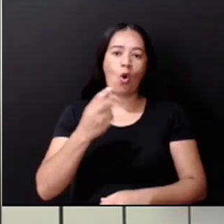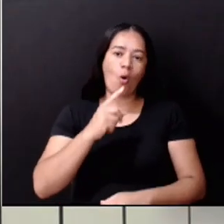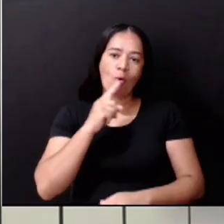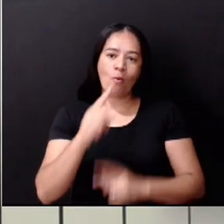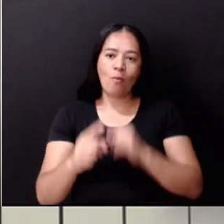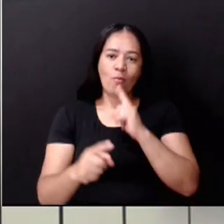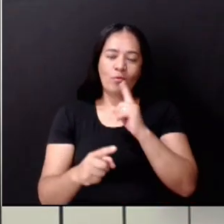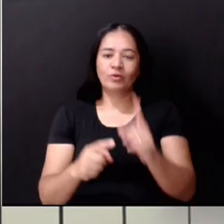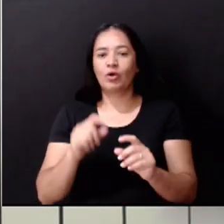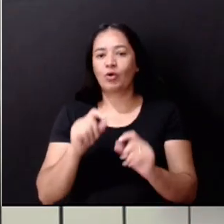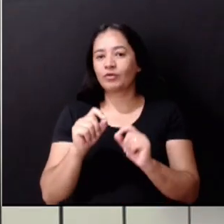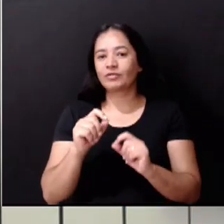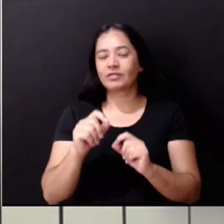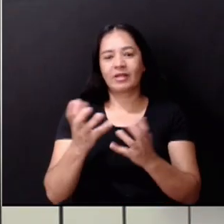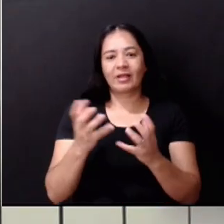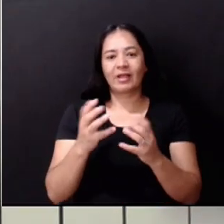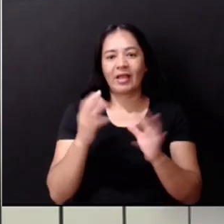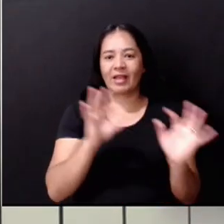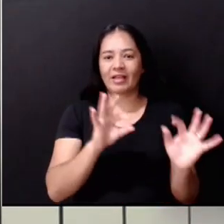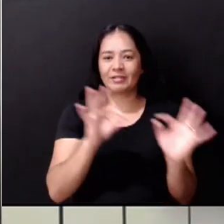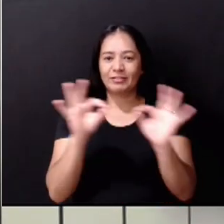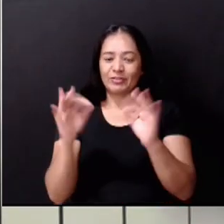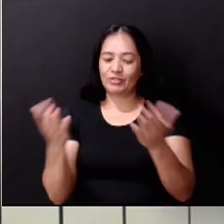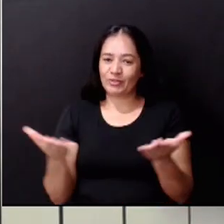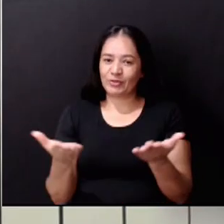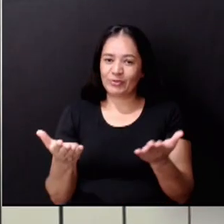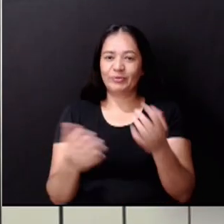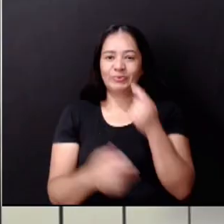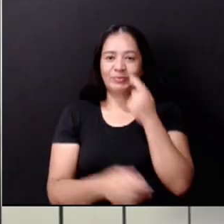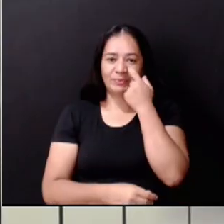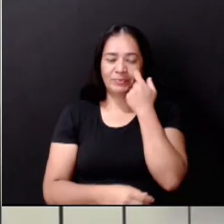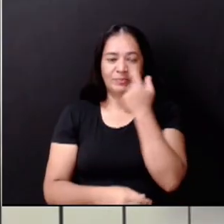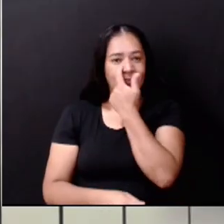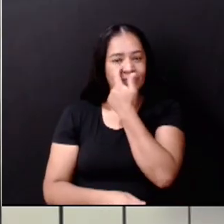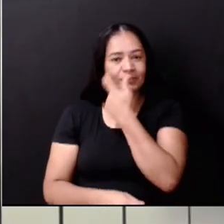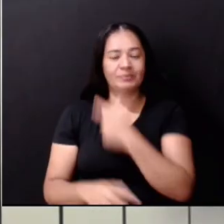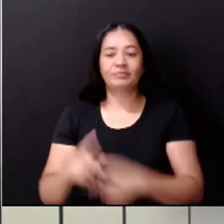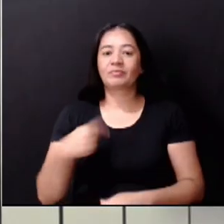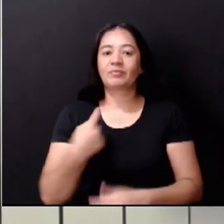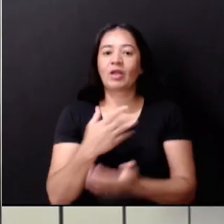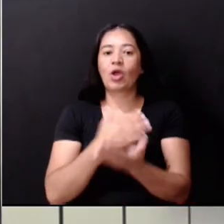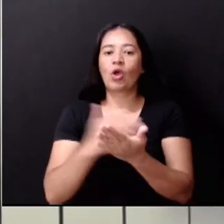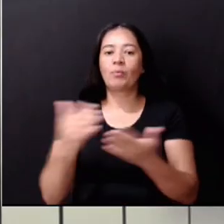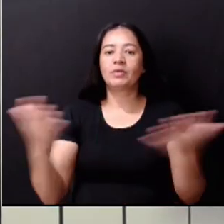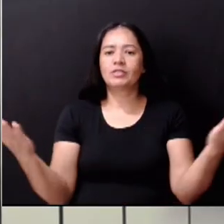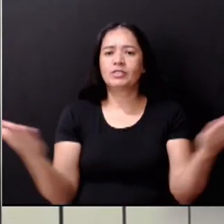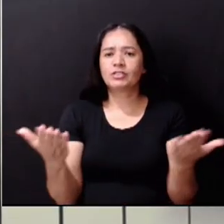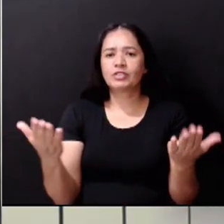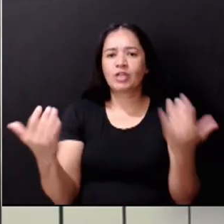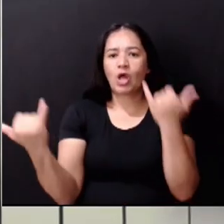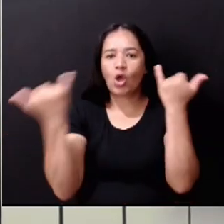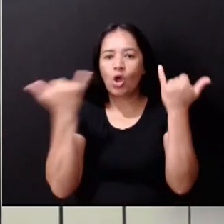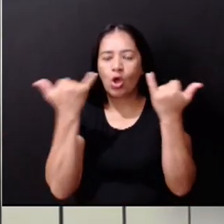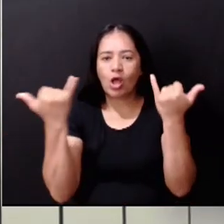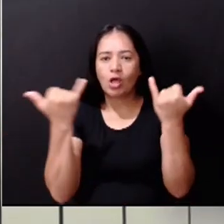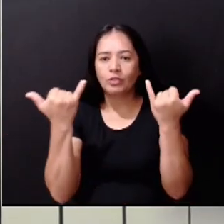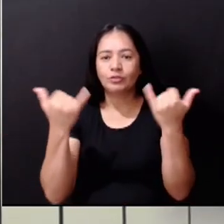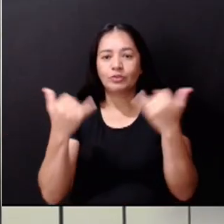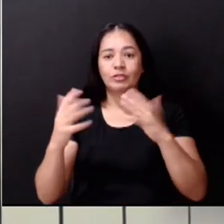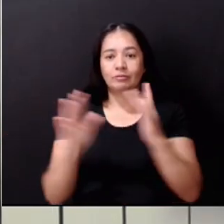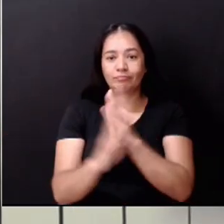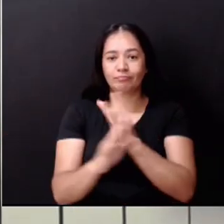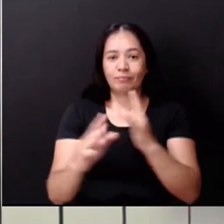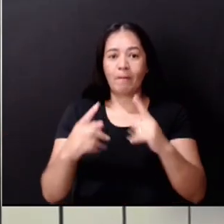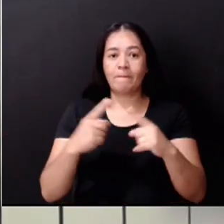quer assistir aqui no nosso telejornal. Bom, e a gente abre a edição de hoje com as notícias da metrópole, porque o Instituto